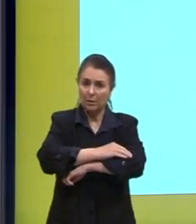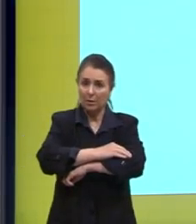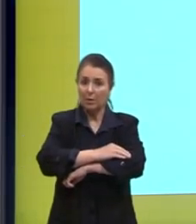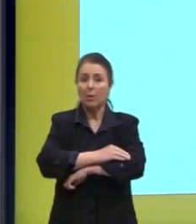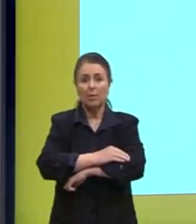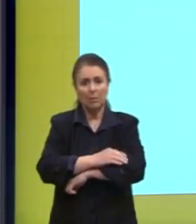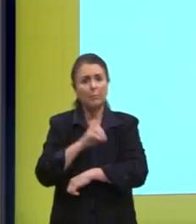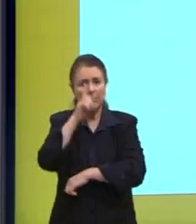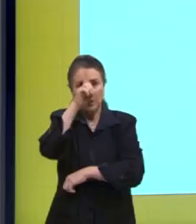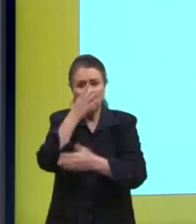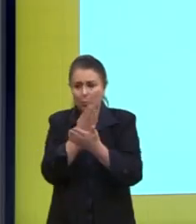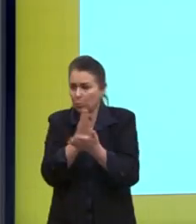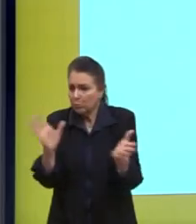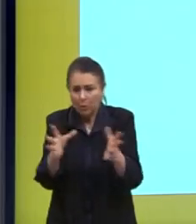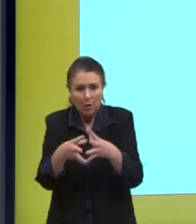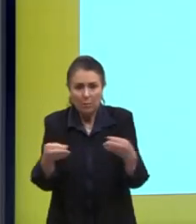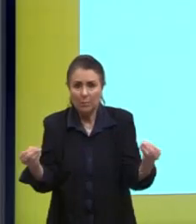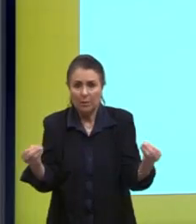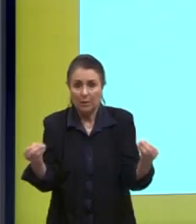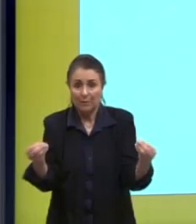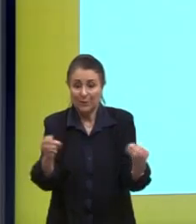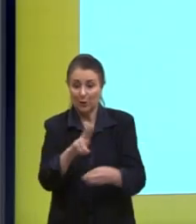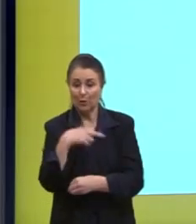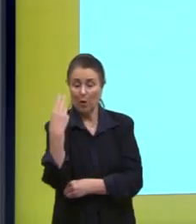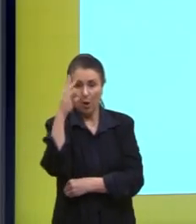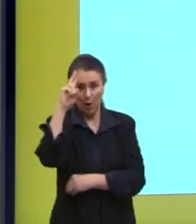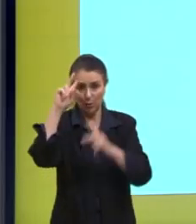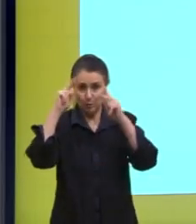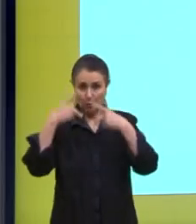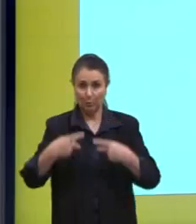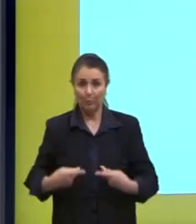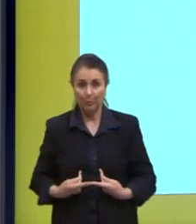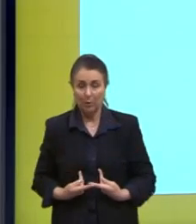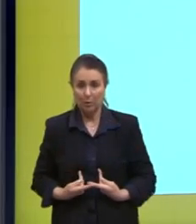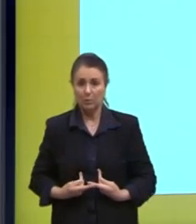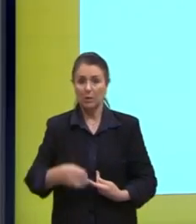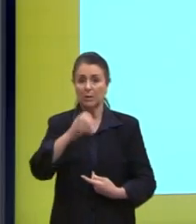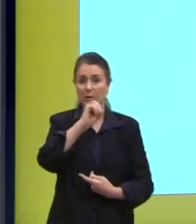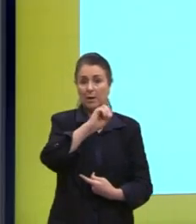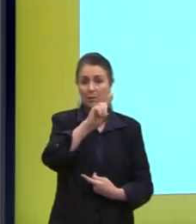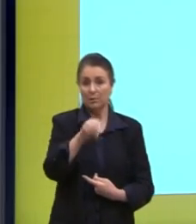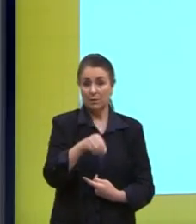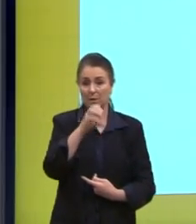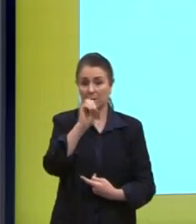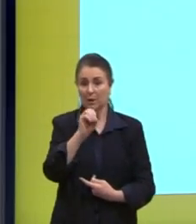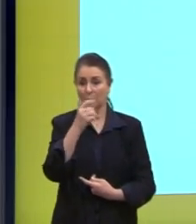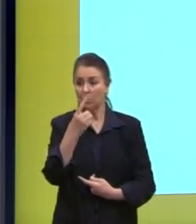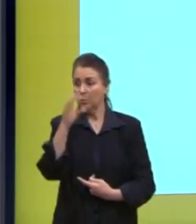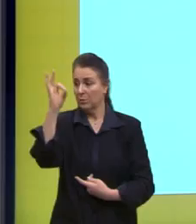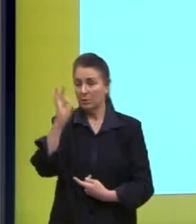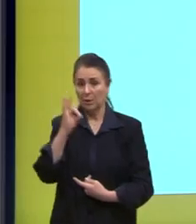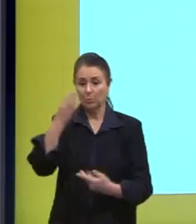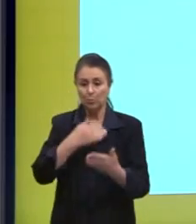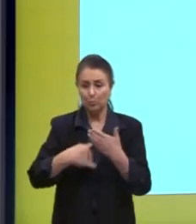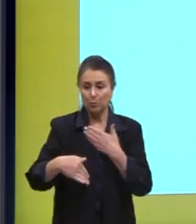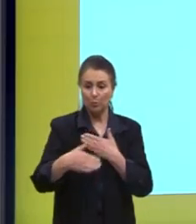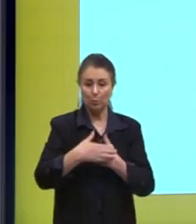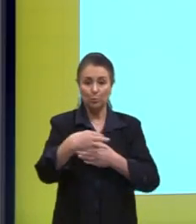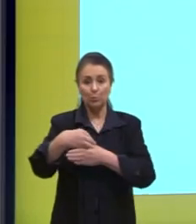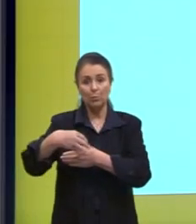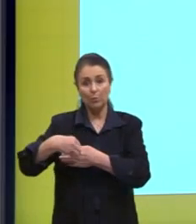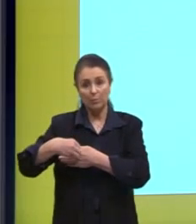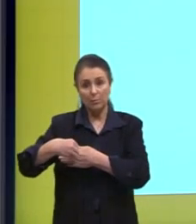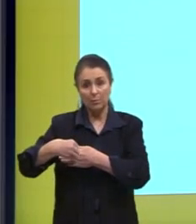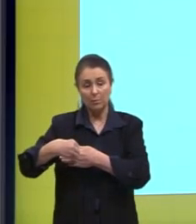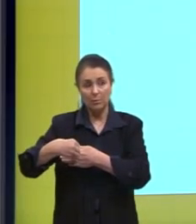Lembrando que nós humanos somos 0,01% de todos os mamíferos